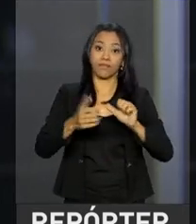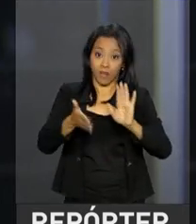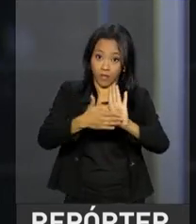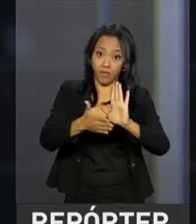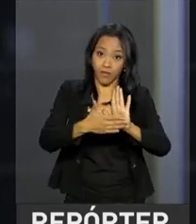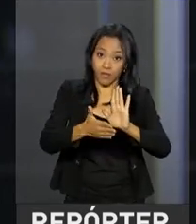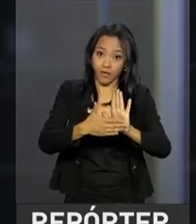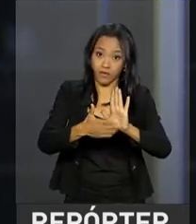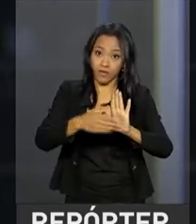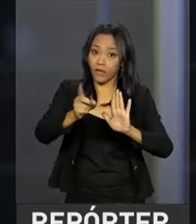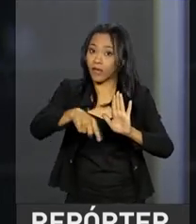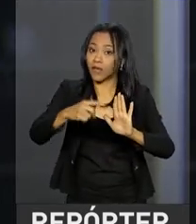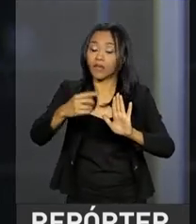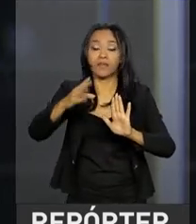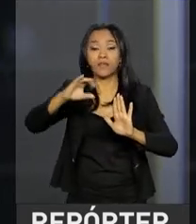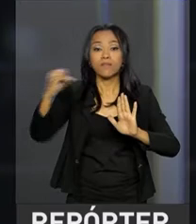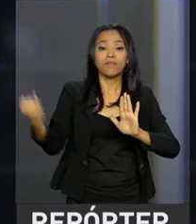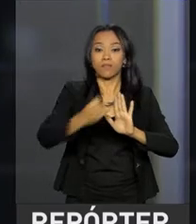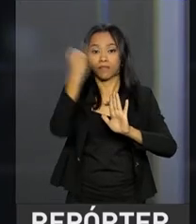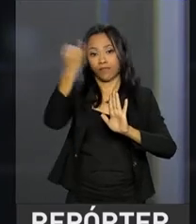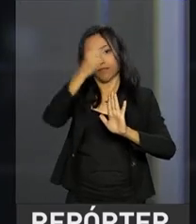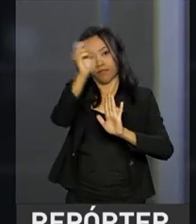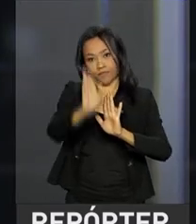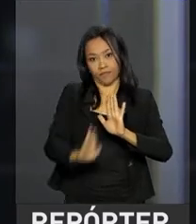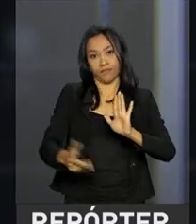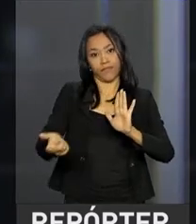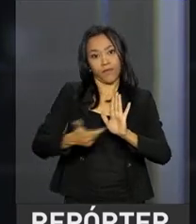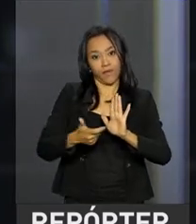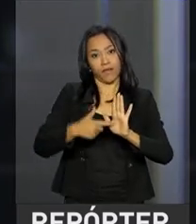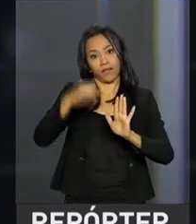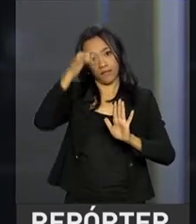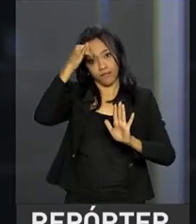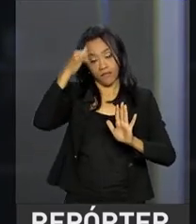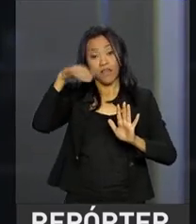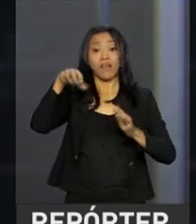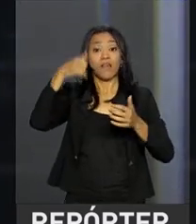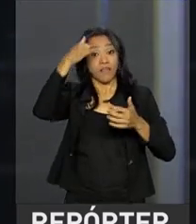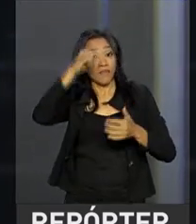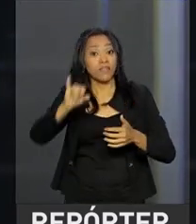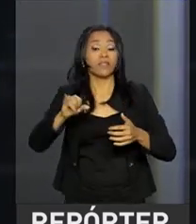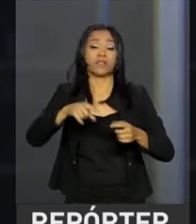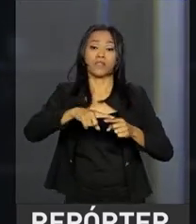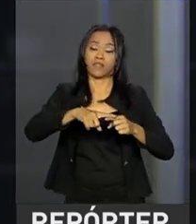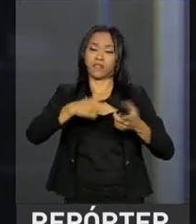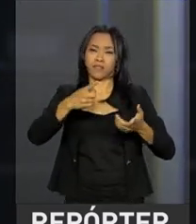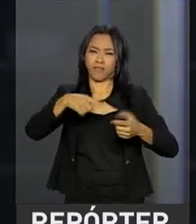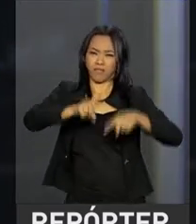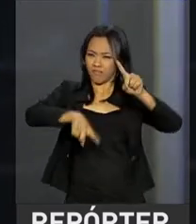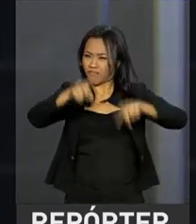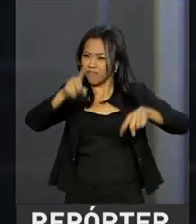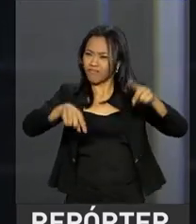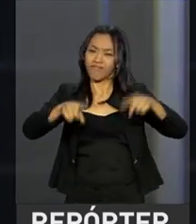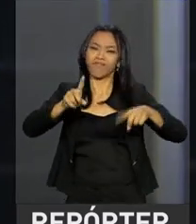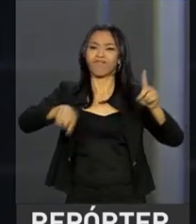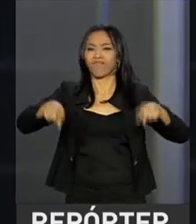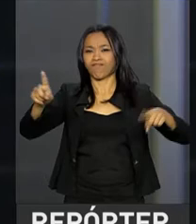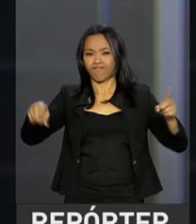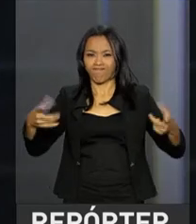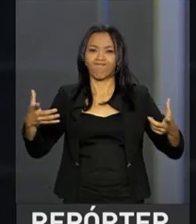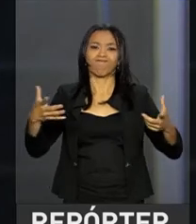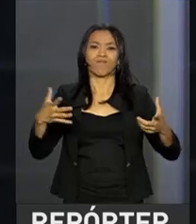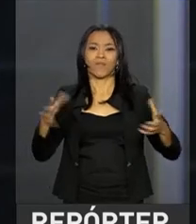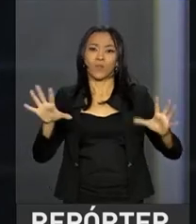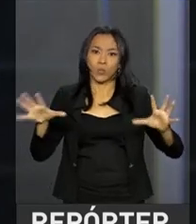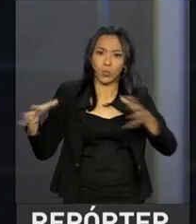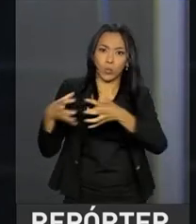do brasil a reforma combate desigualdades protege os mais pobres responde à nova realidade